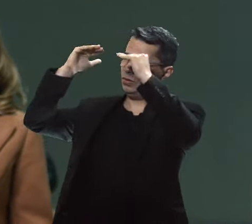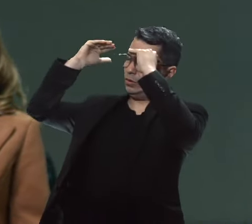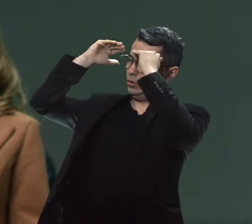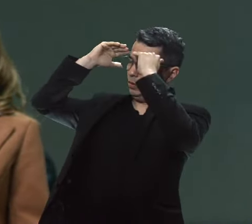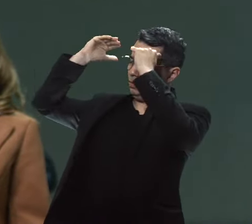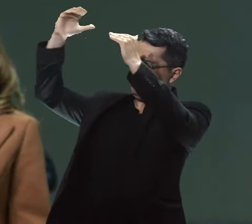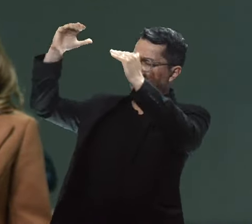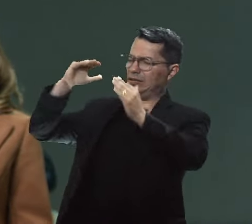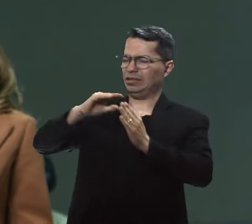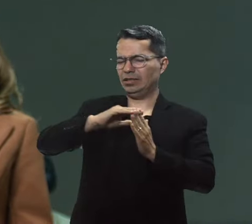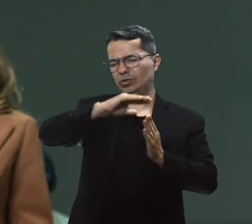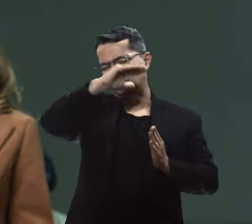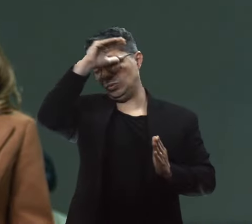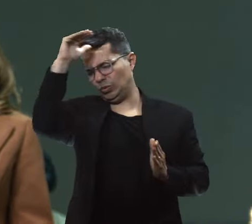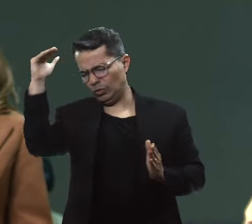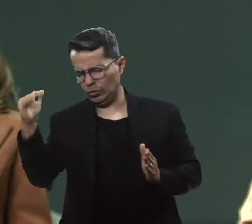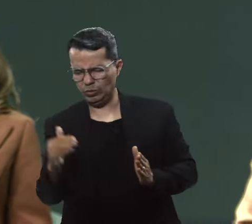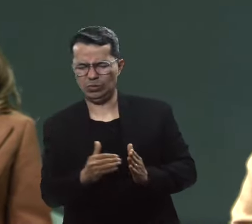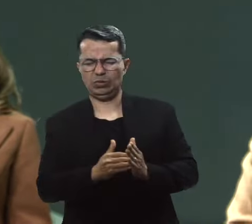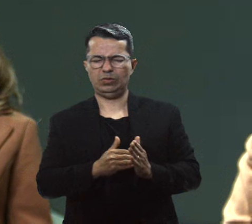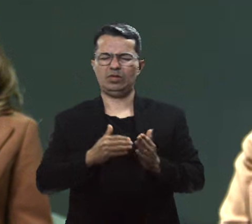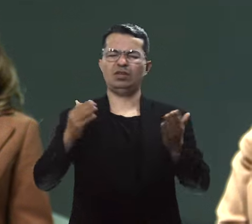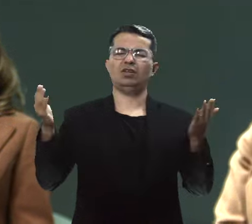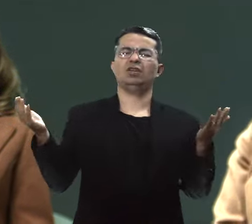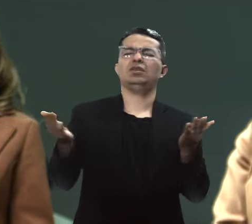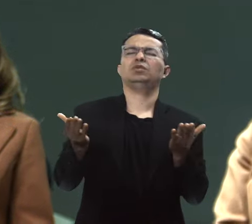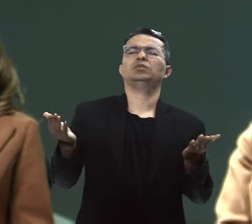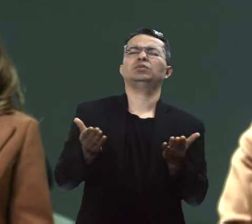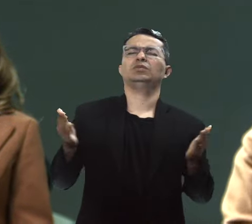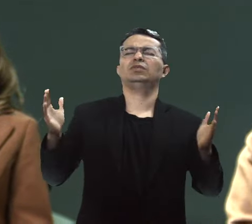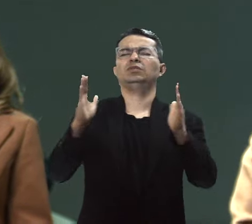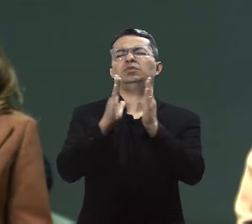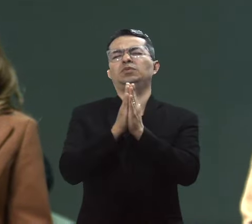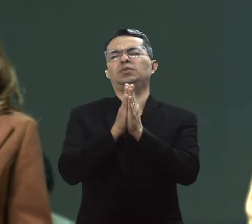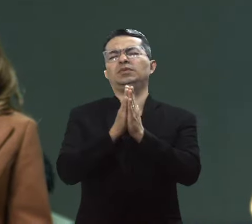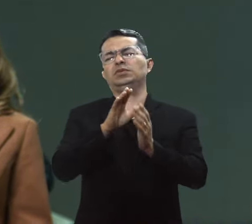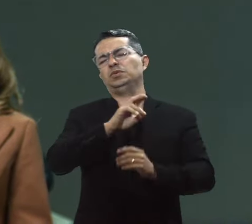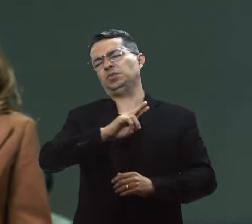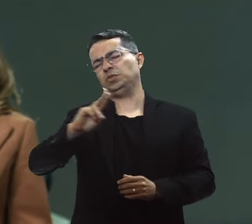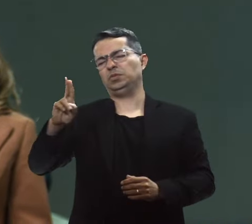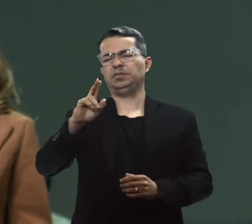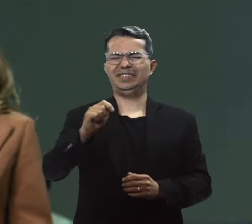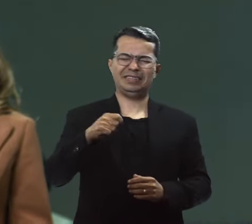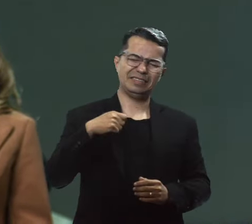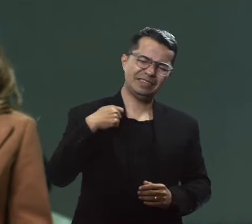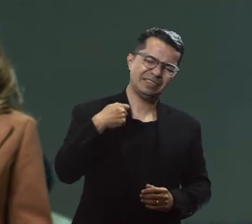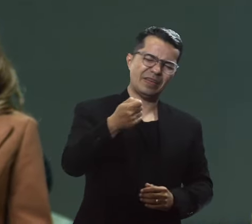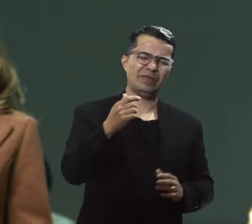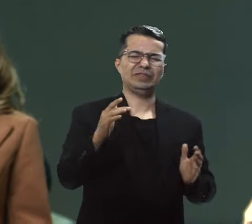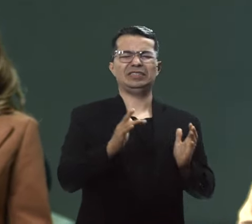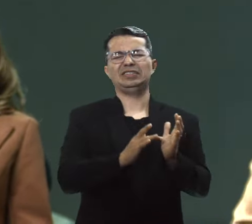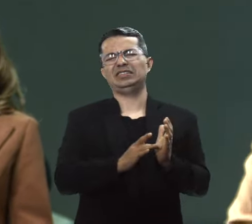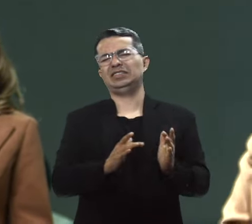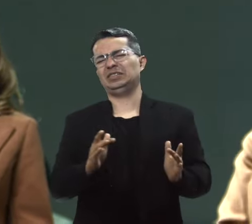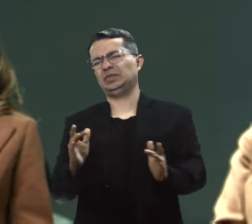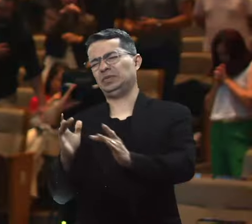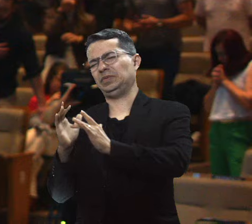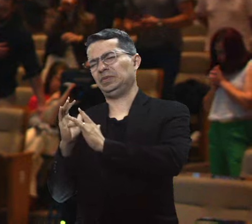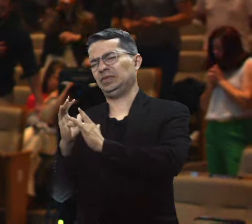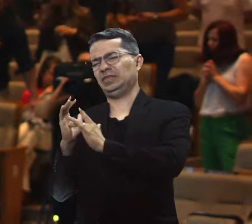totalmente. Essa é a nossa oração, em nome de